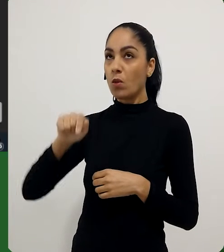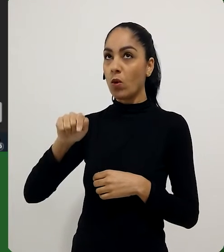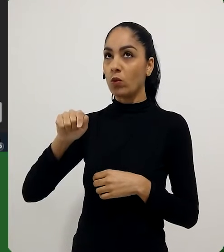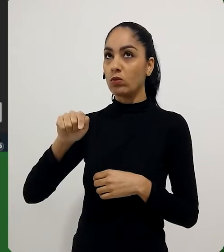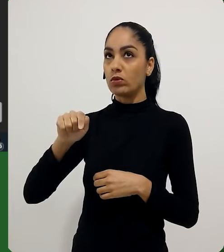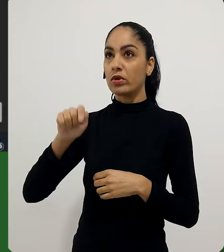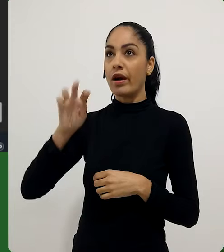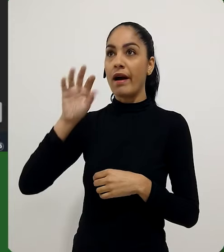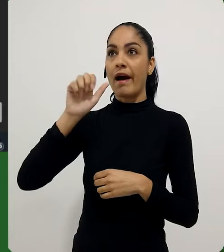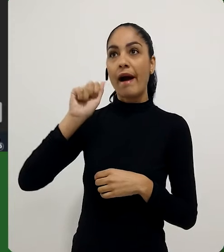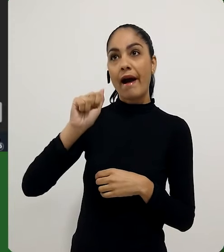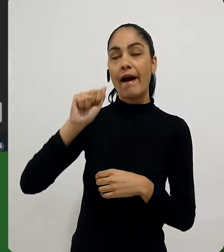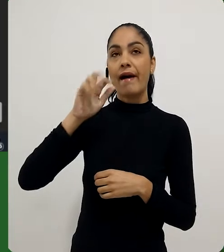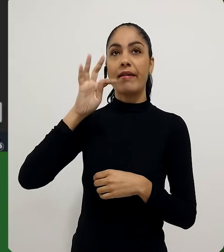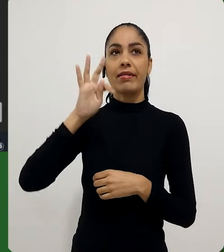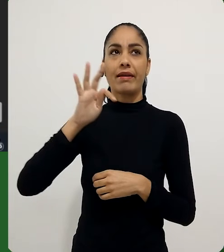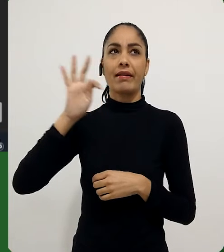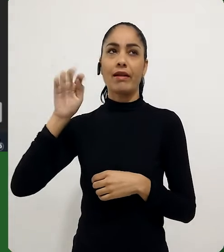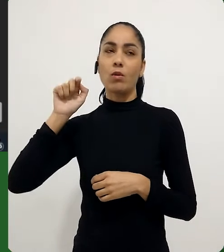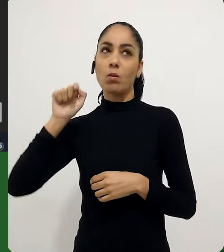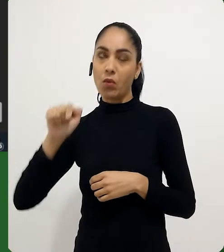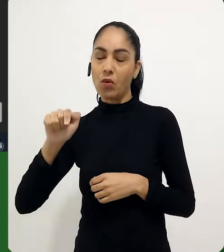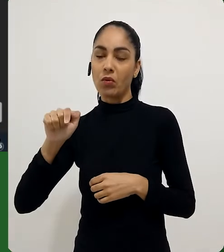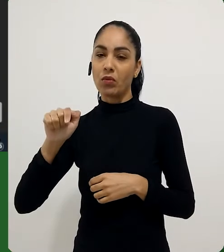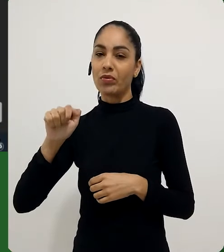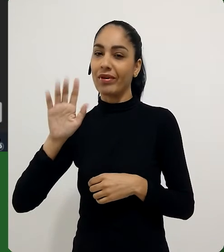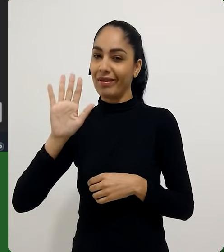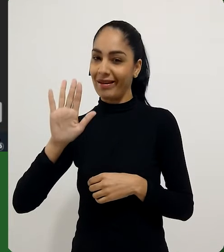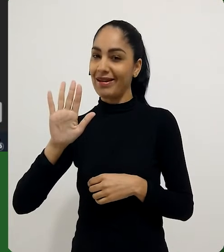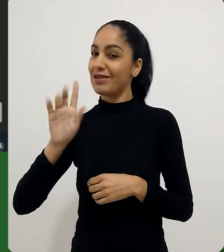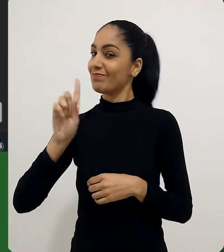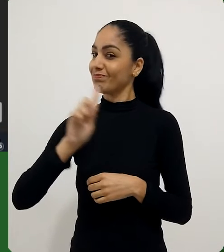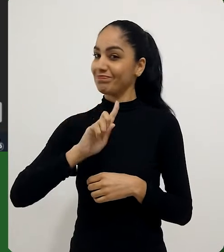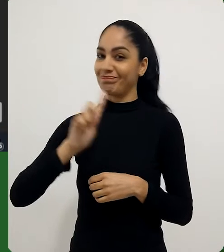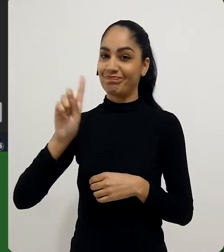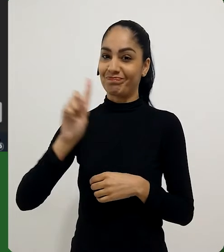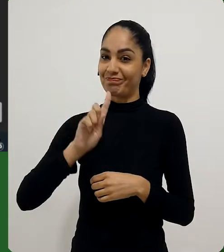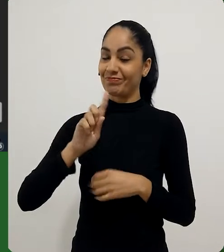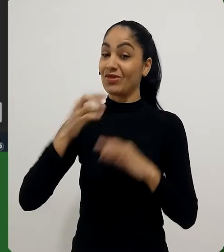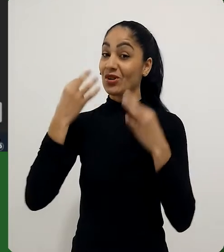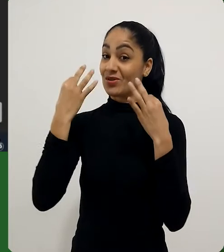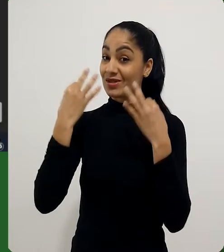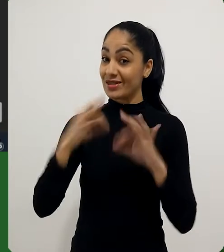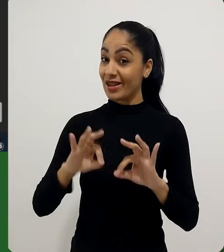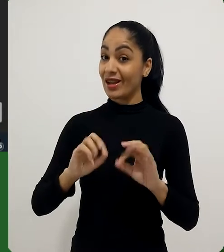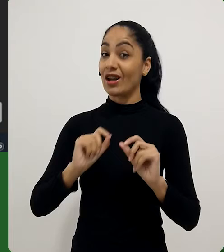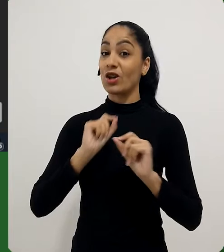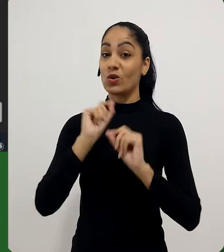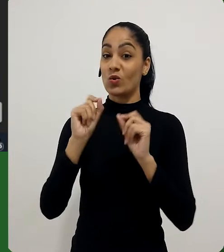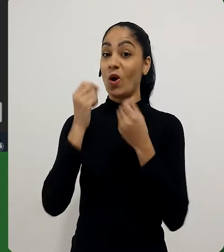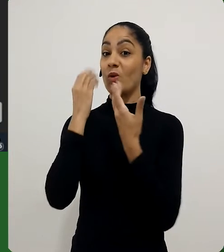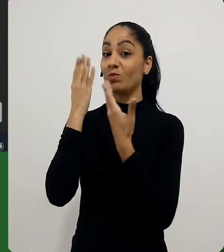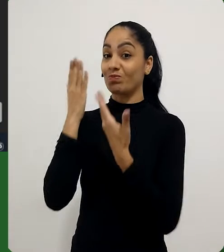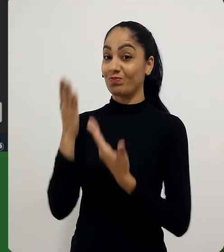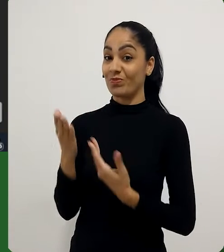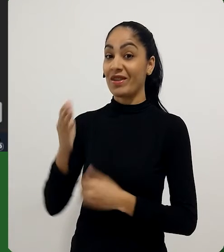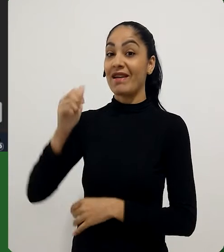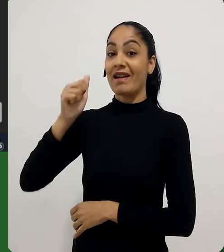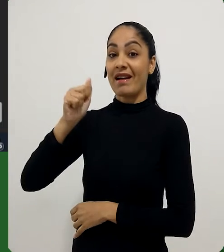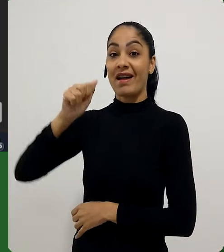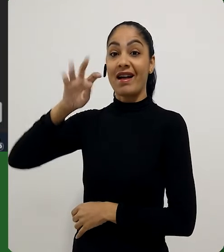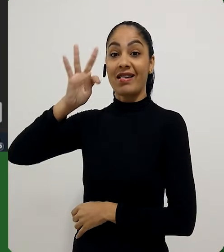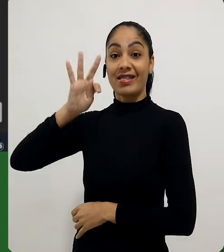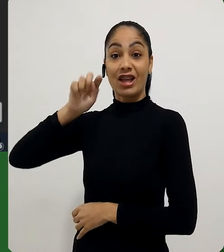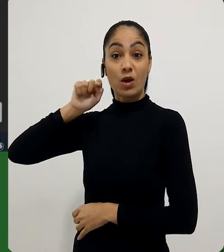né? AT, ponto, ATT, ponto e assim por diante, né? Mas a forma